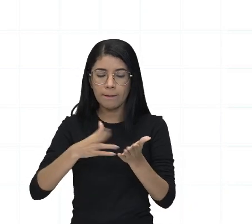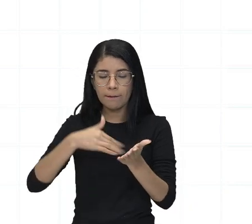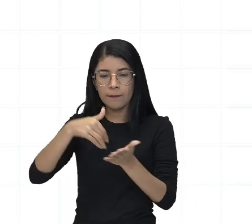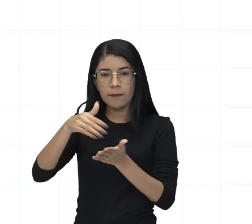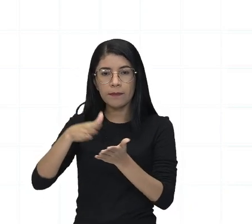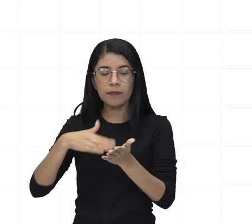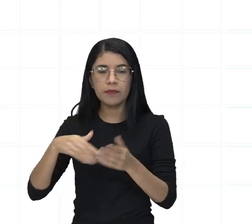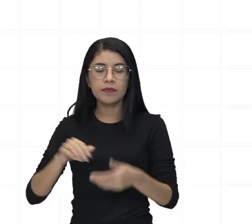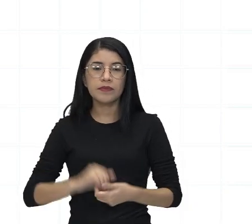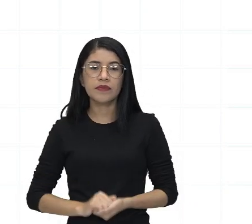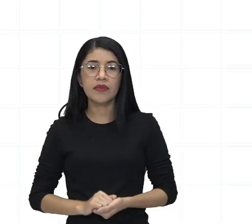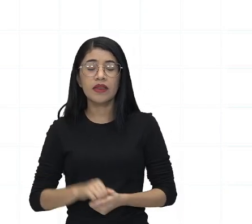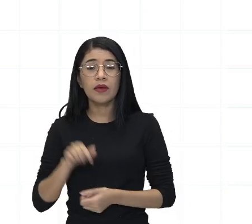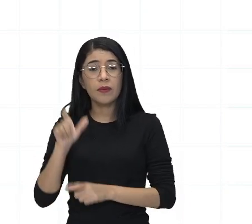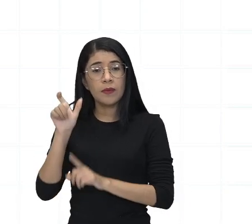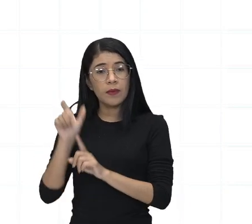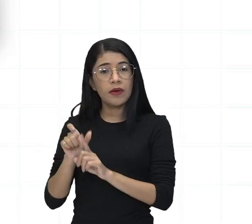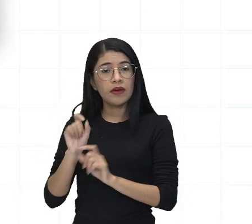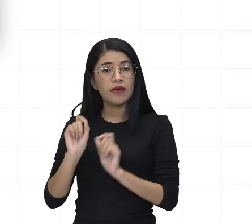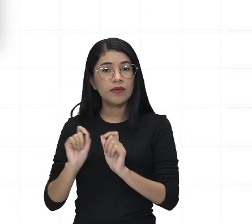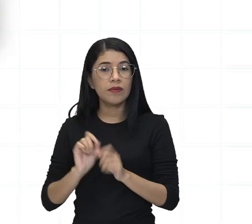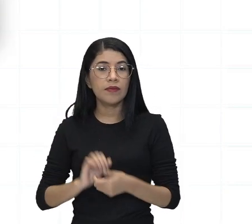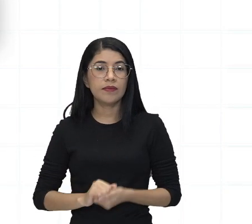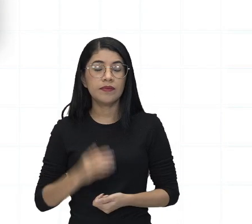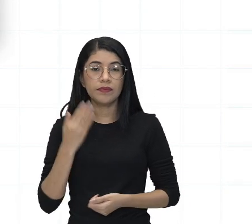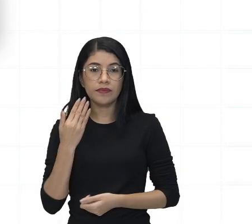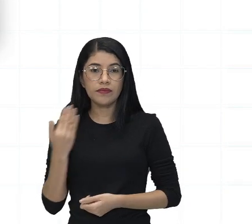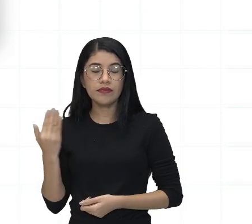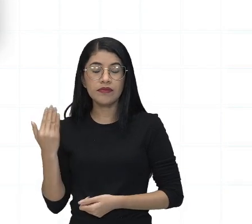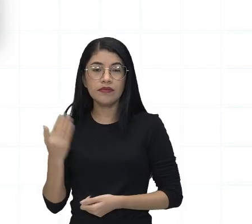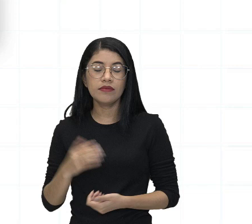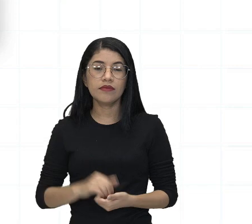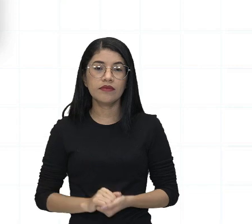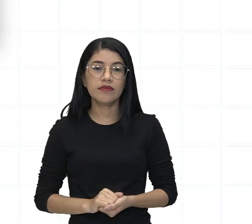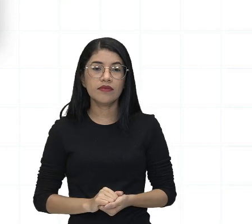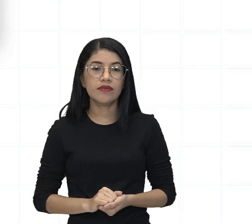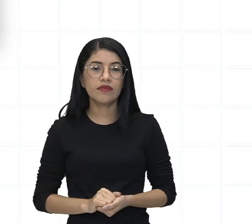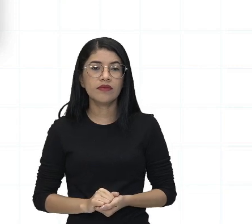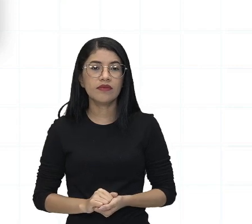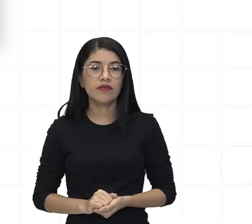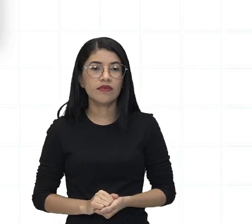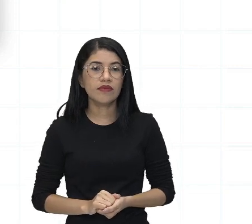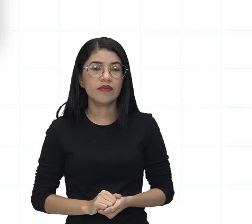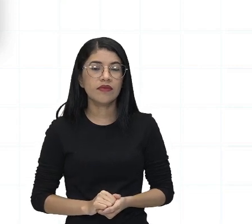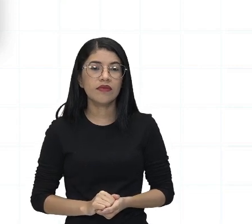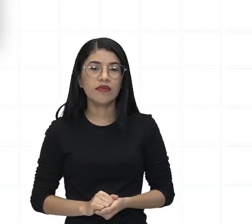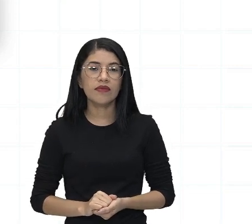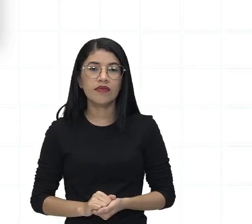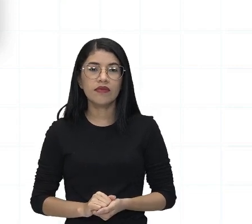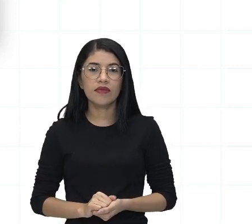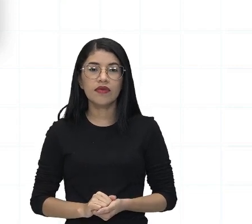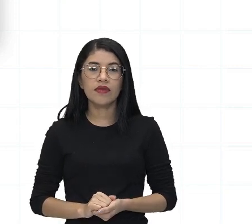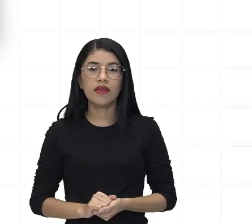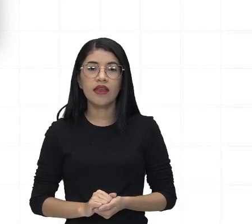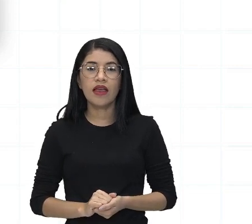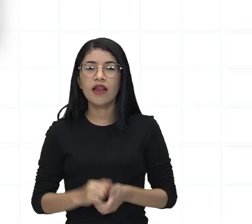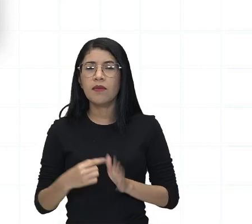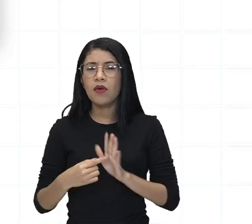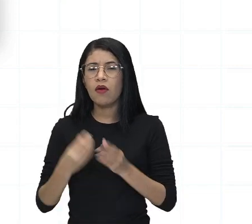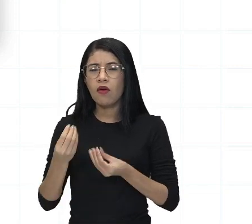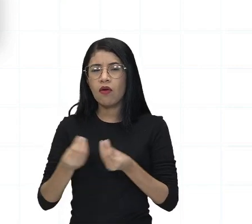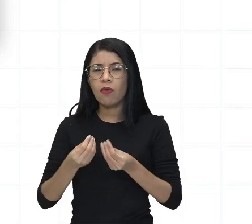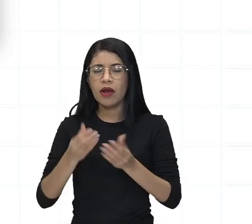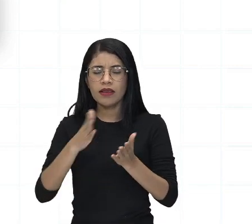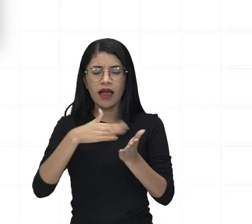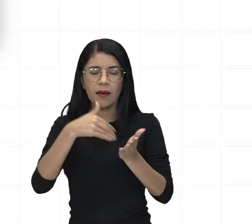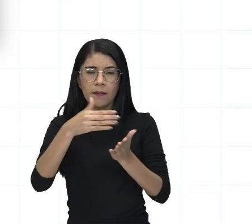O Jackson Pollock, como a gente mostra a imagem dele aí, ele trabalhando ali sua obra, ou seja,